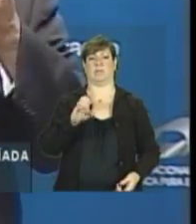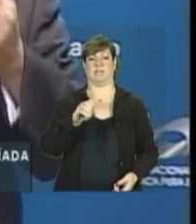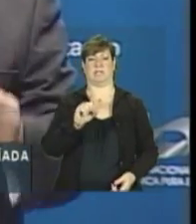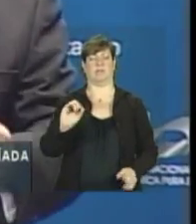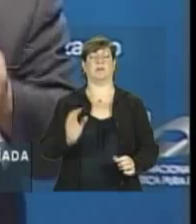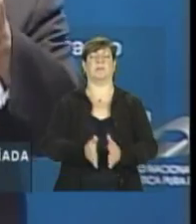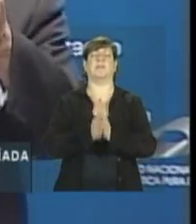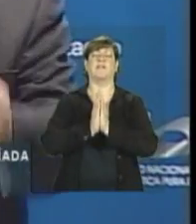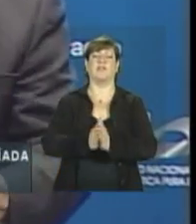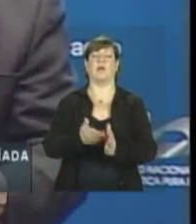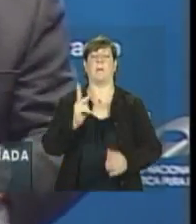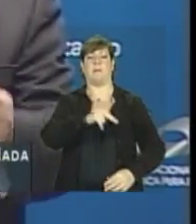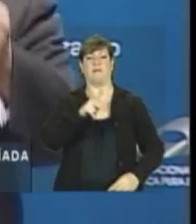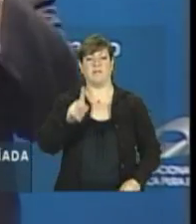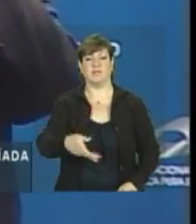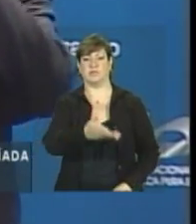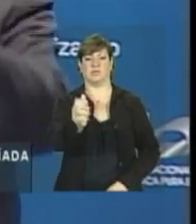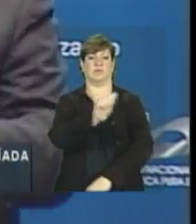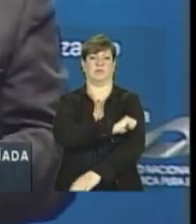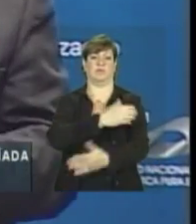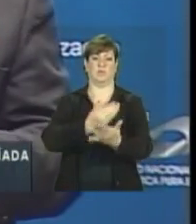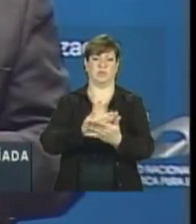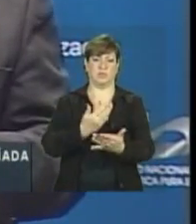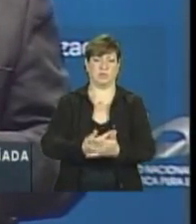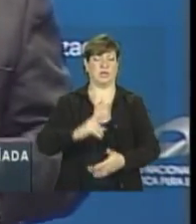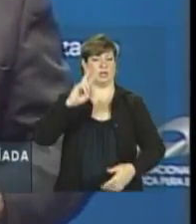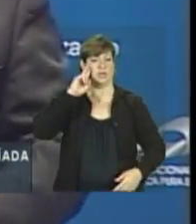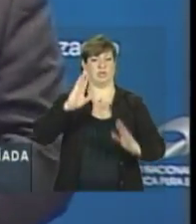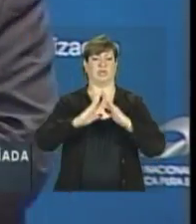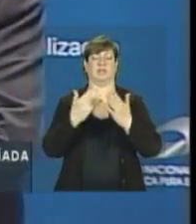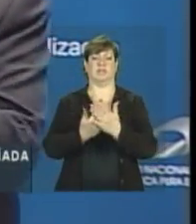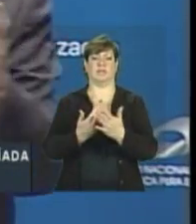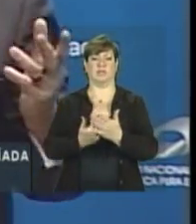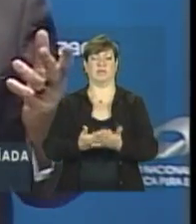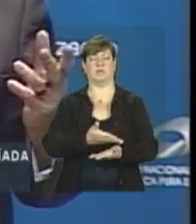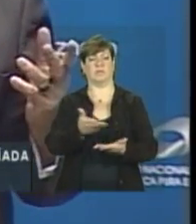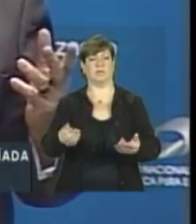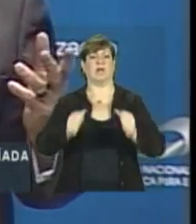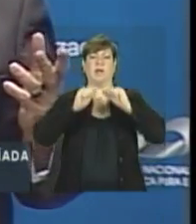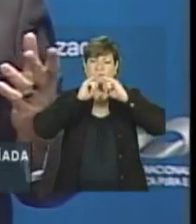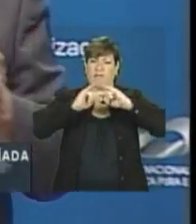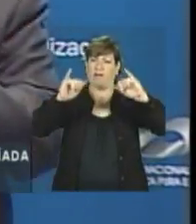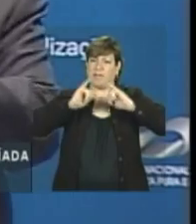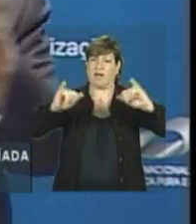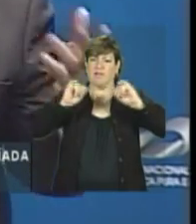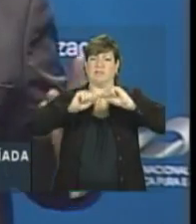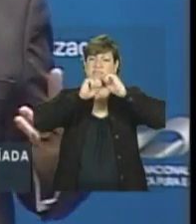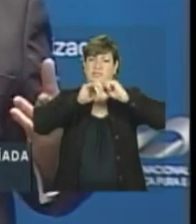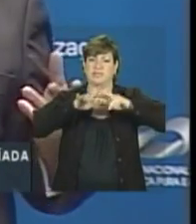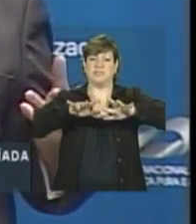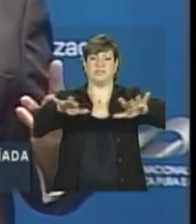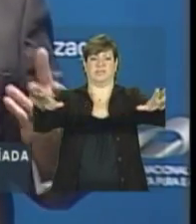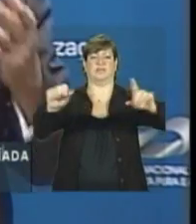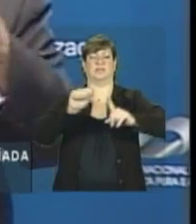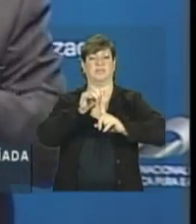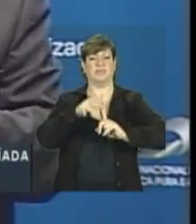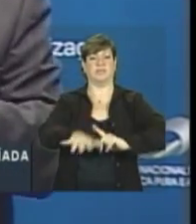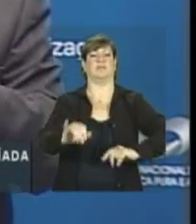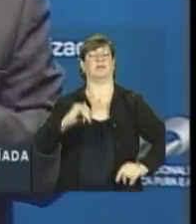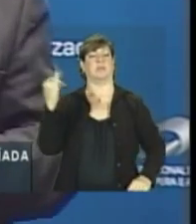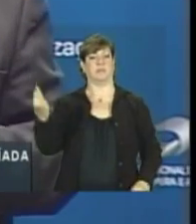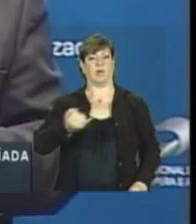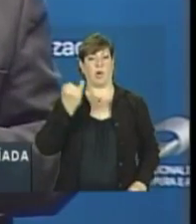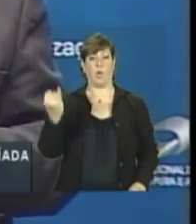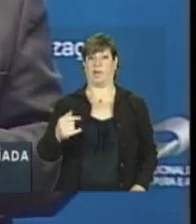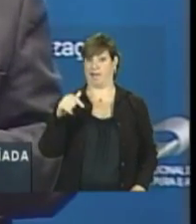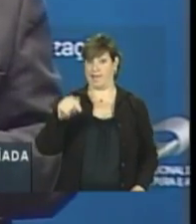favor, professores, estudantes, diretores das escolas, propaguem no seu universo a